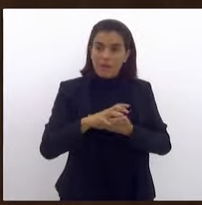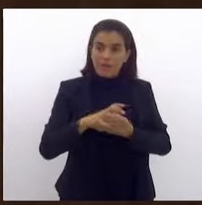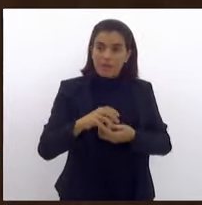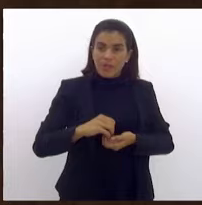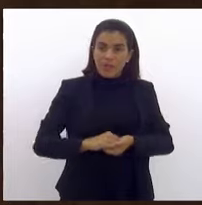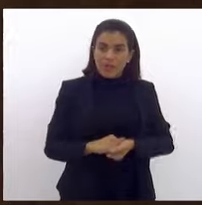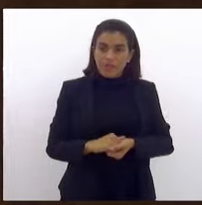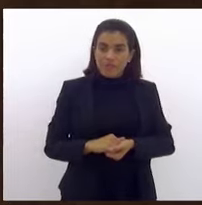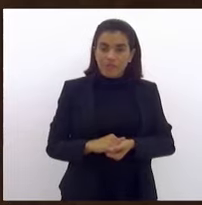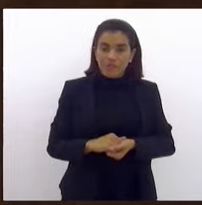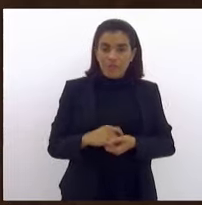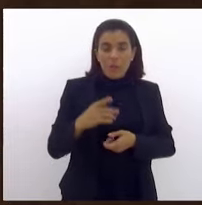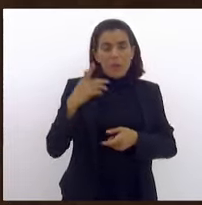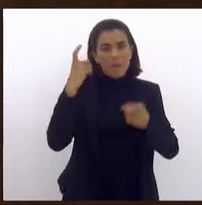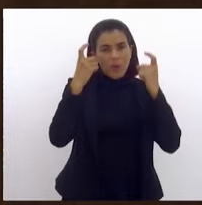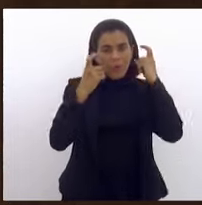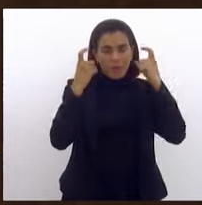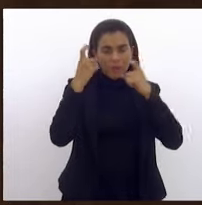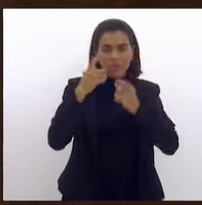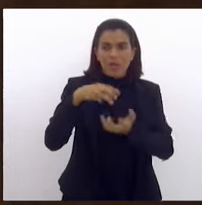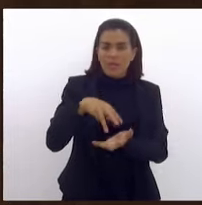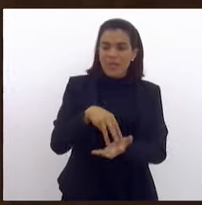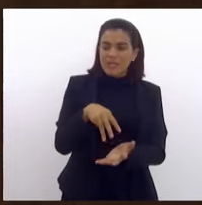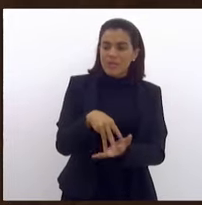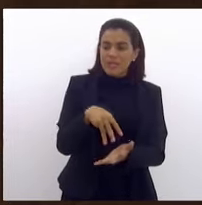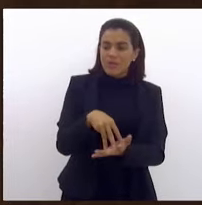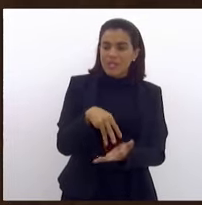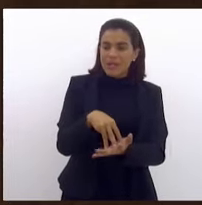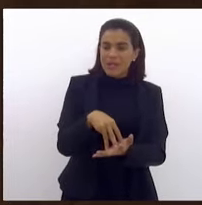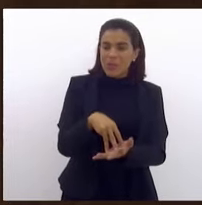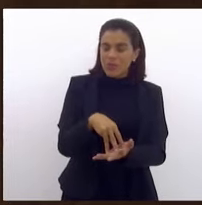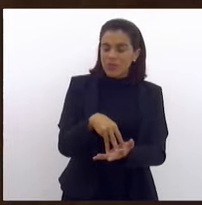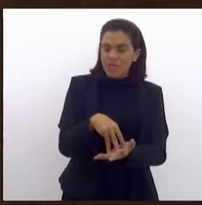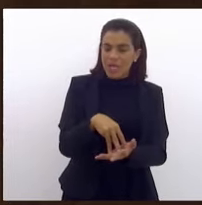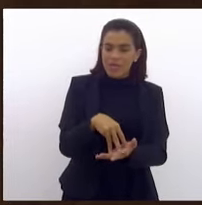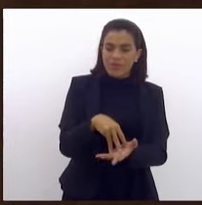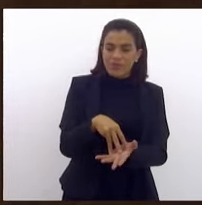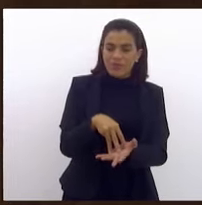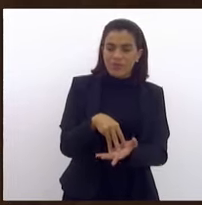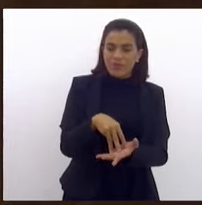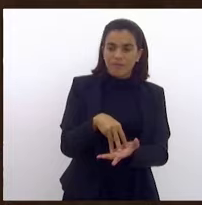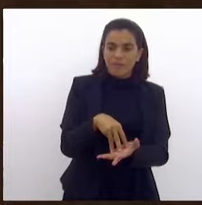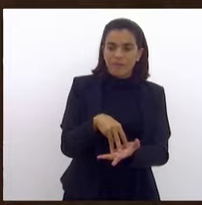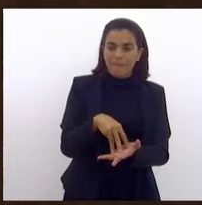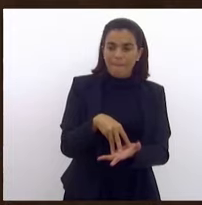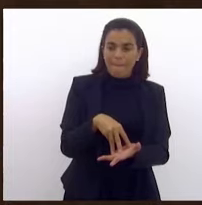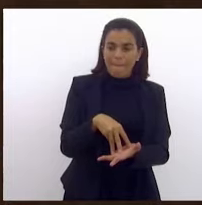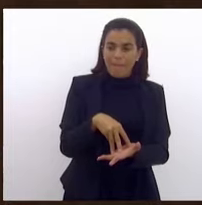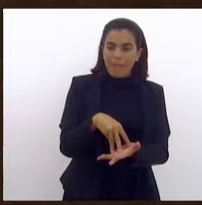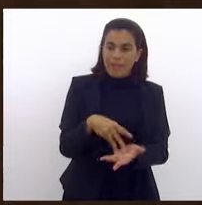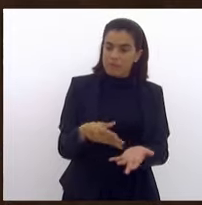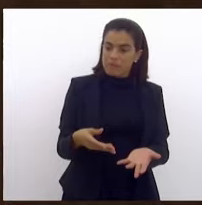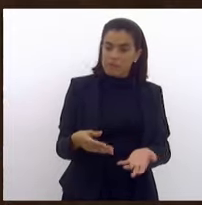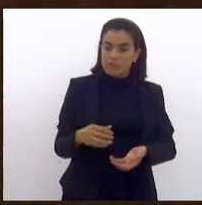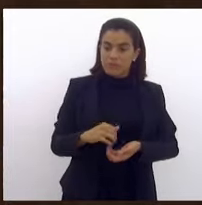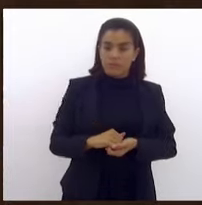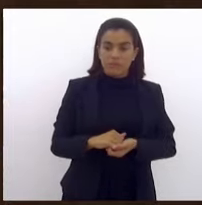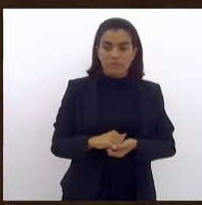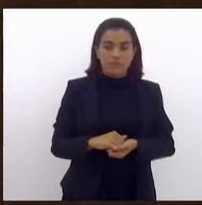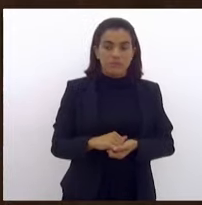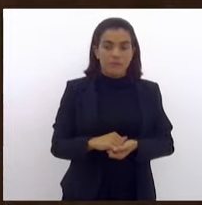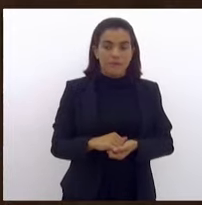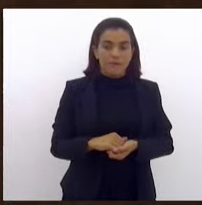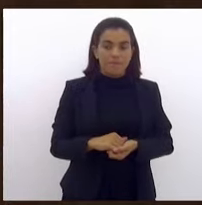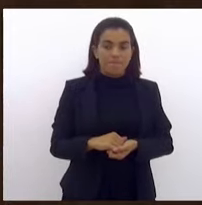ele está preocupado com o sambódromo. Ele está preocupado com o sambódromo, porque lá é onde ele gosta de fazer o palanque eleitoral dele, porque ele vive na noite, ele